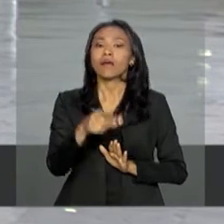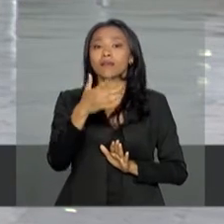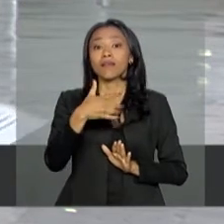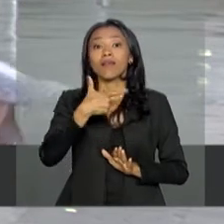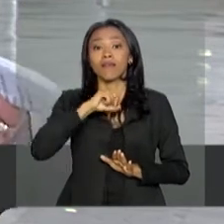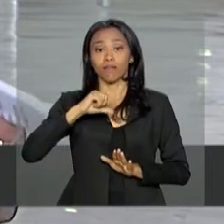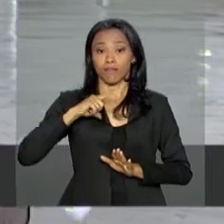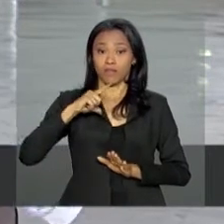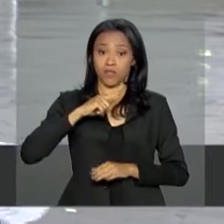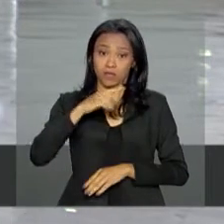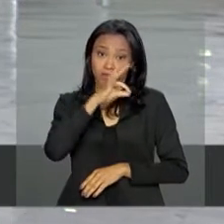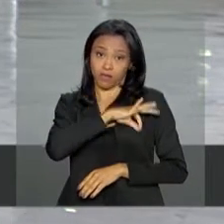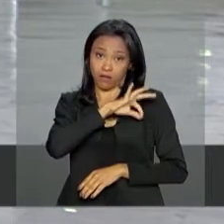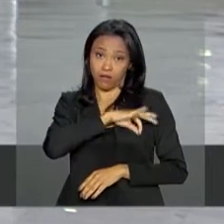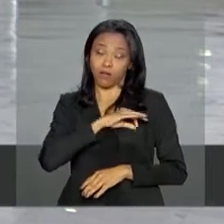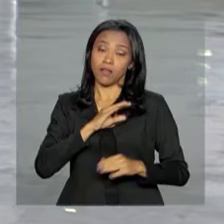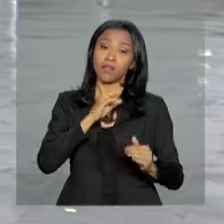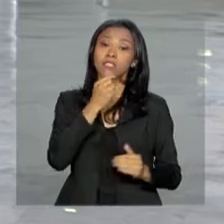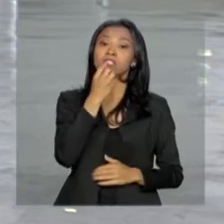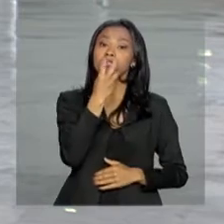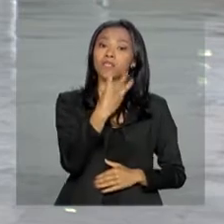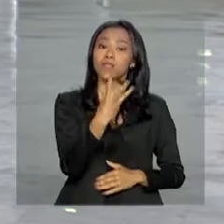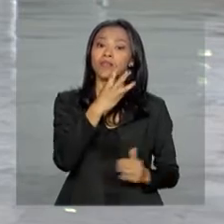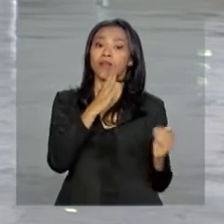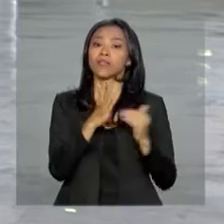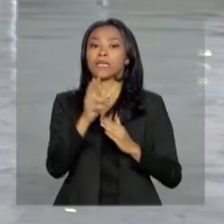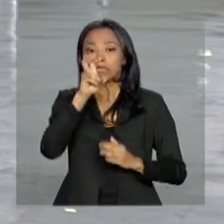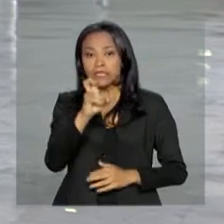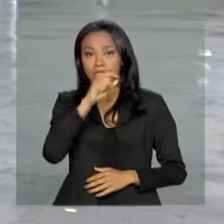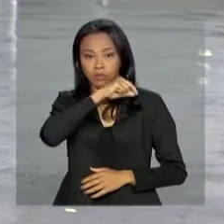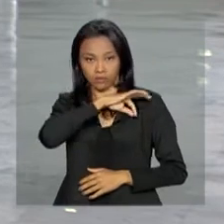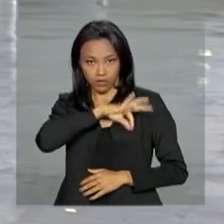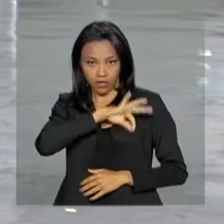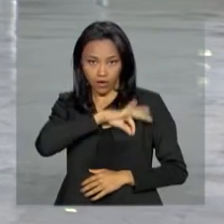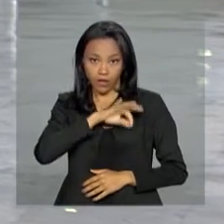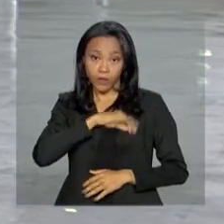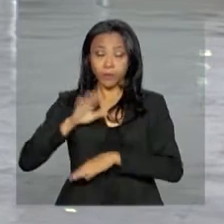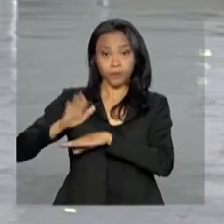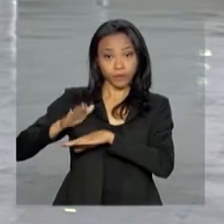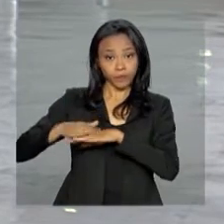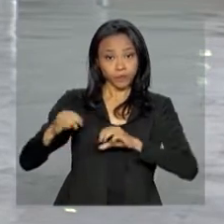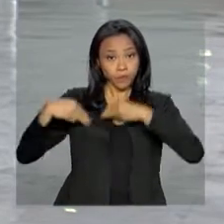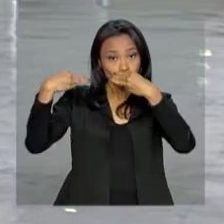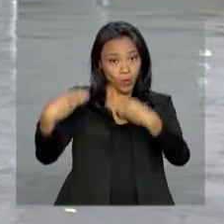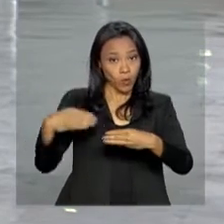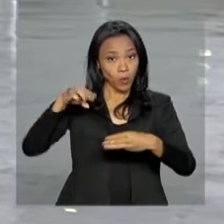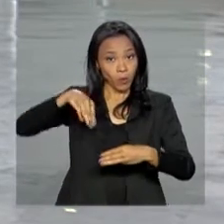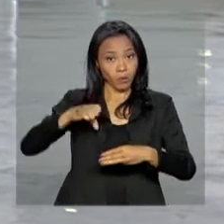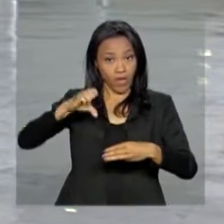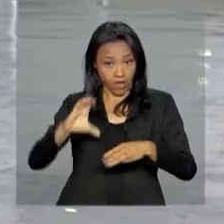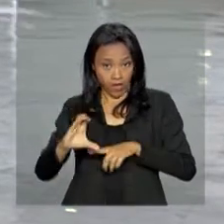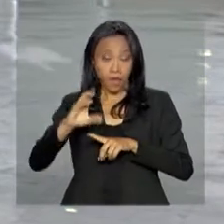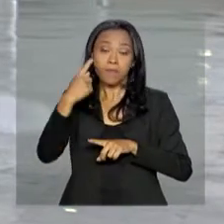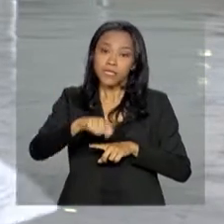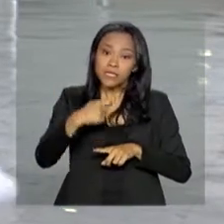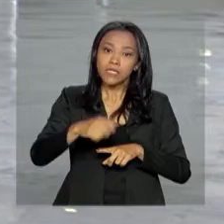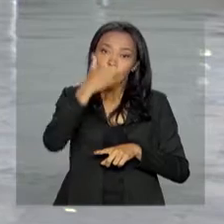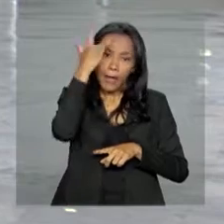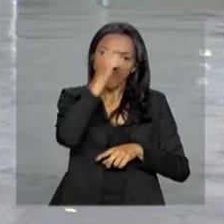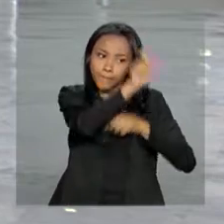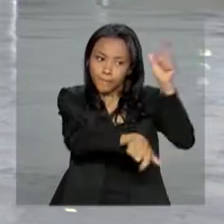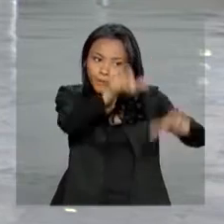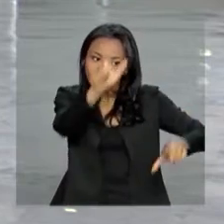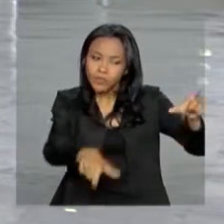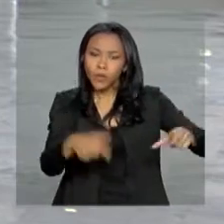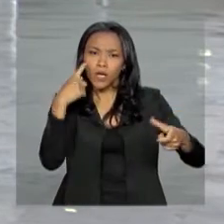per capta entre três e cinco salários mínimos de acordo com o ministério da educação o candidato precisa confirmar os